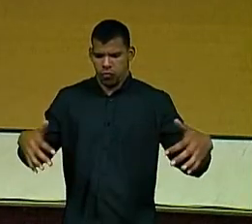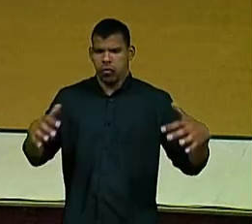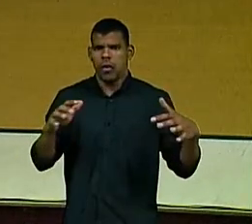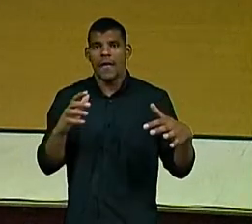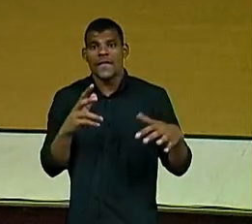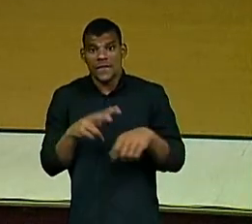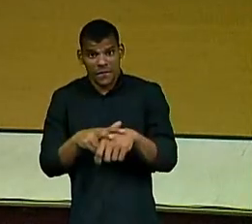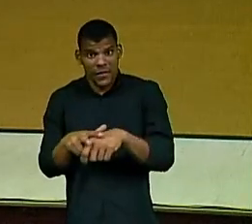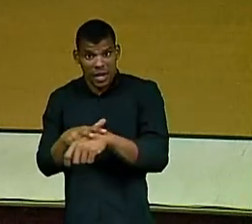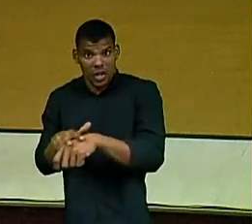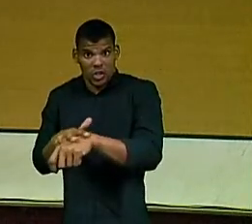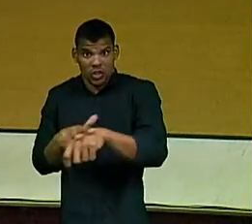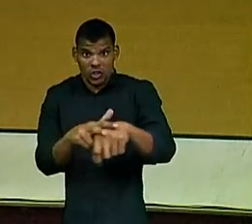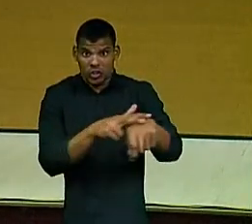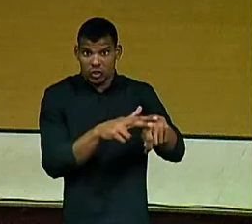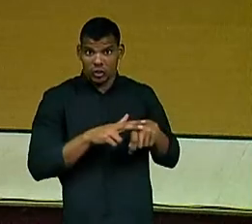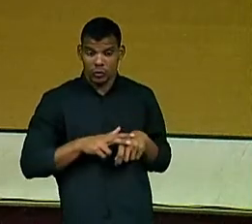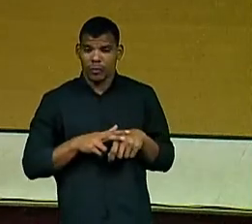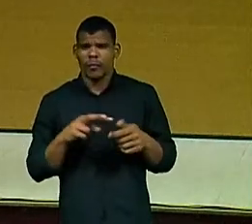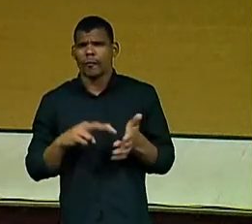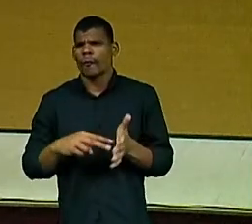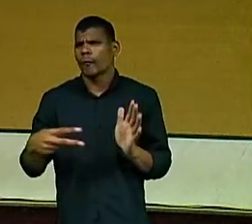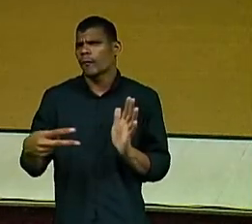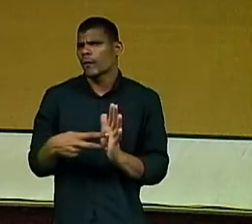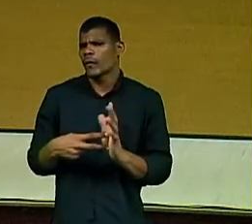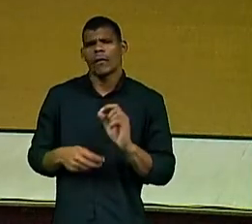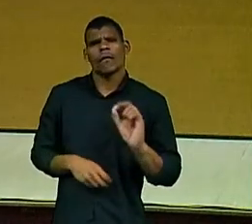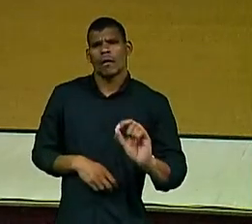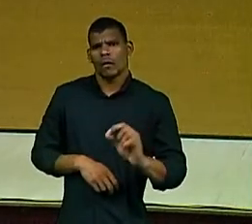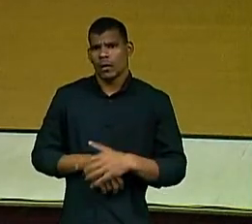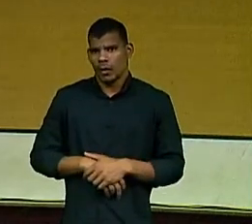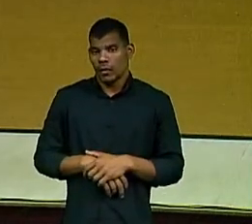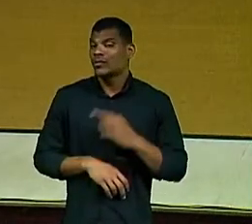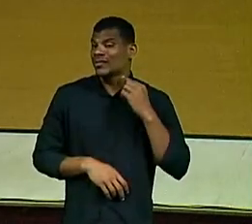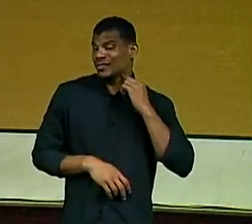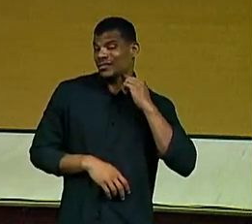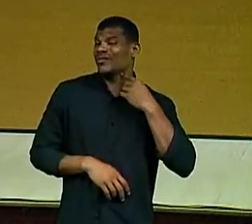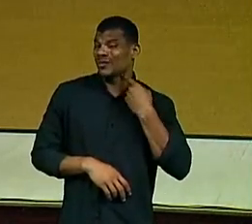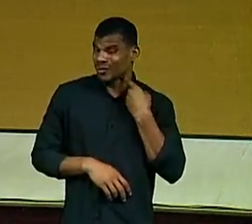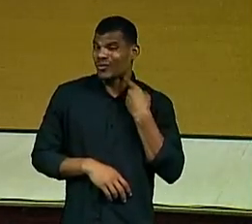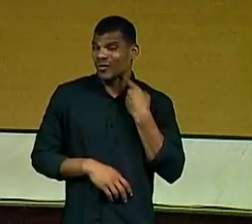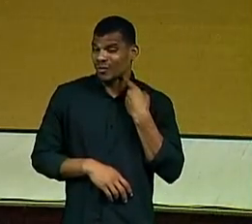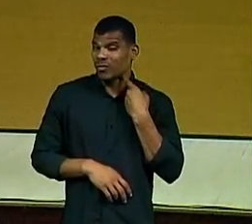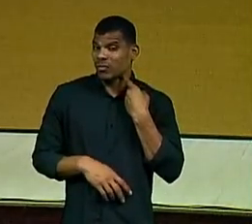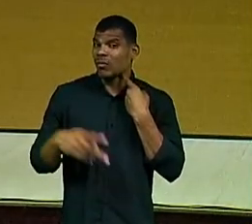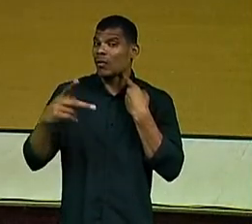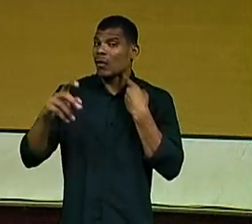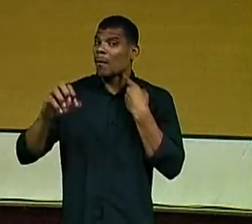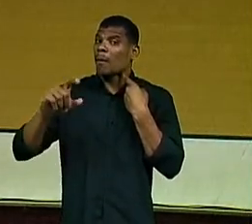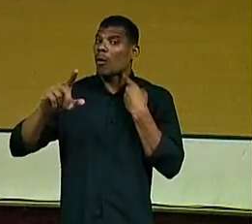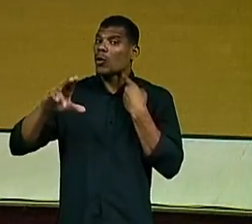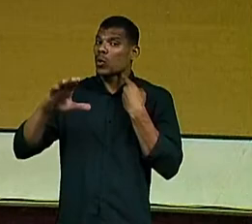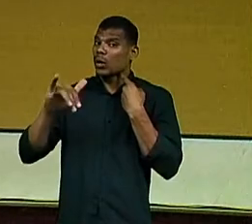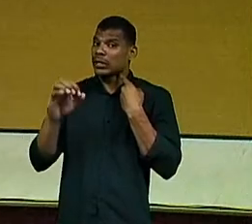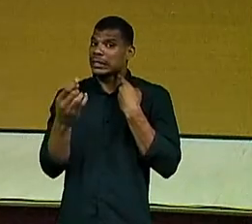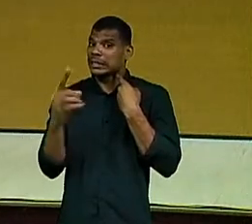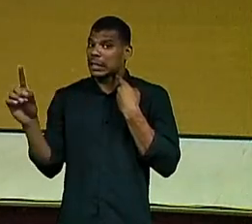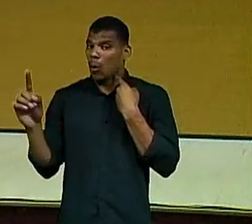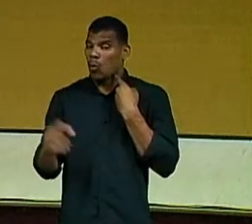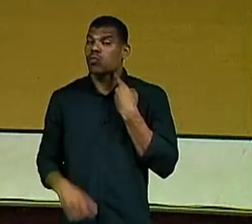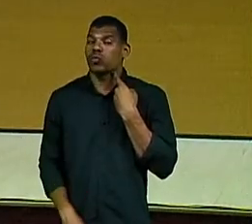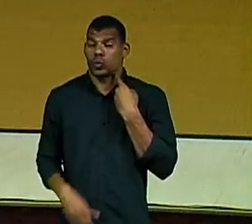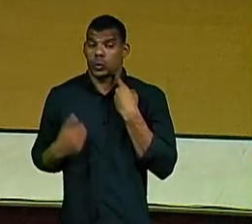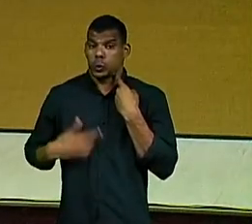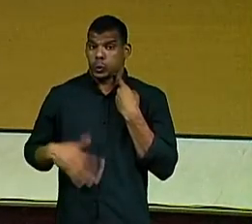as mais comuns são as Uvas não é uva não uvas tem o l depois do u As Uvas